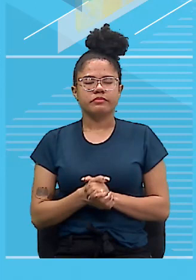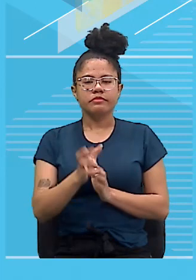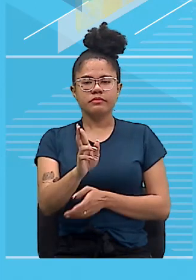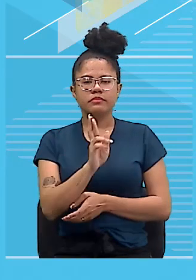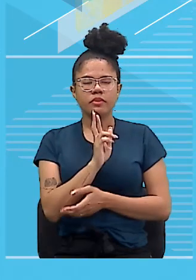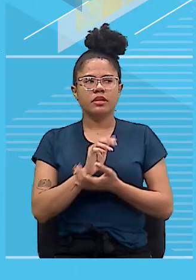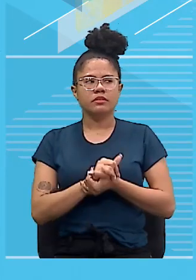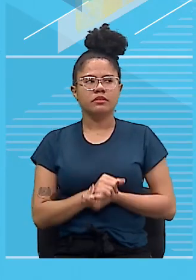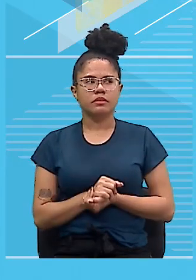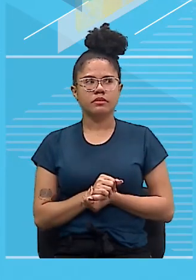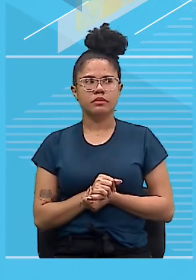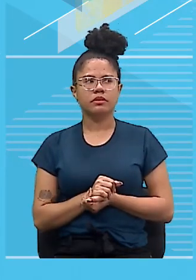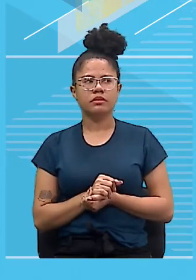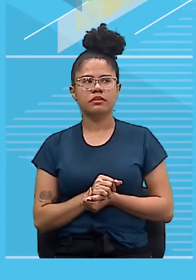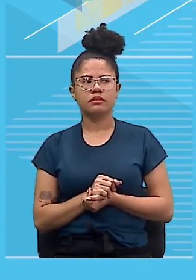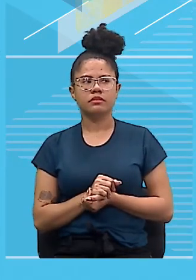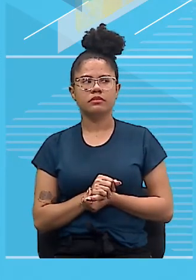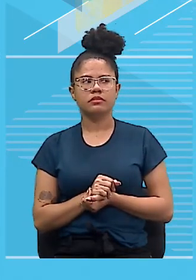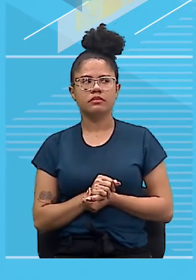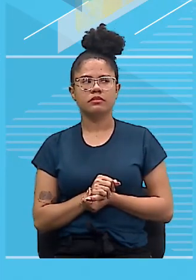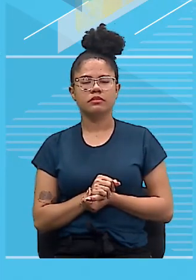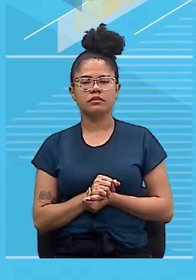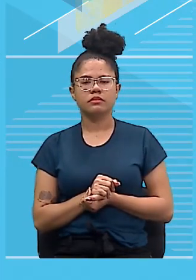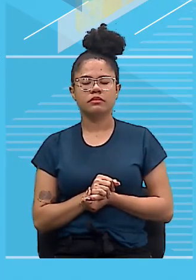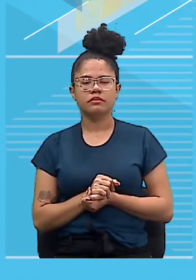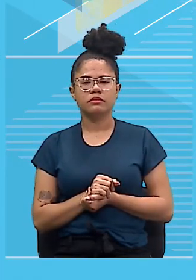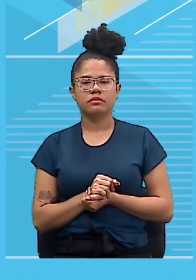o grupo boku haram